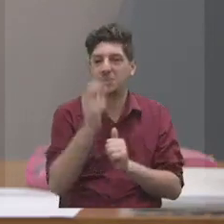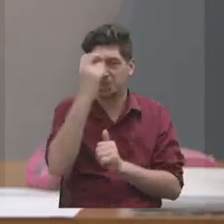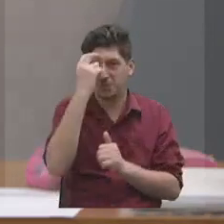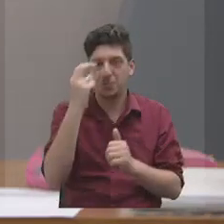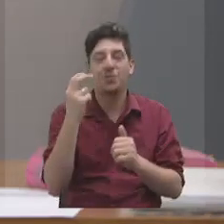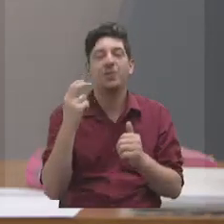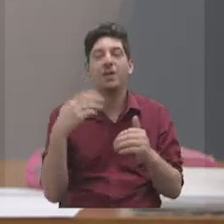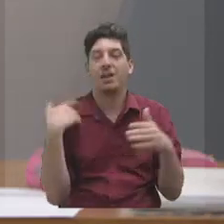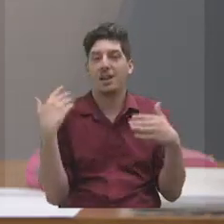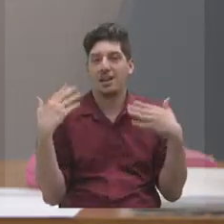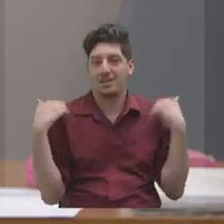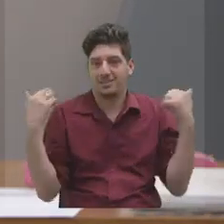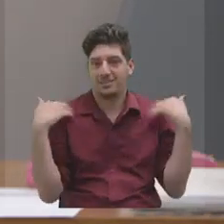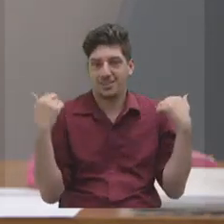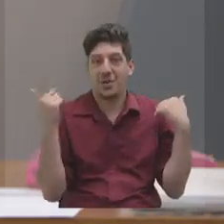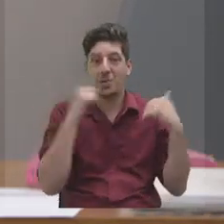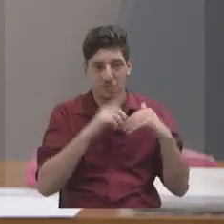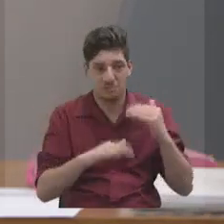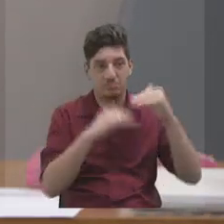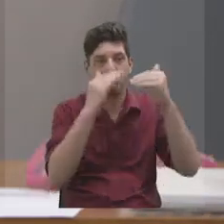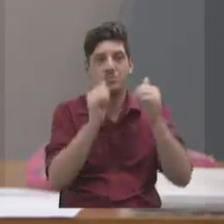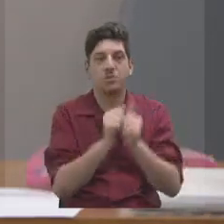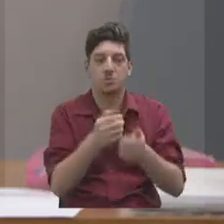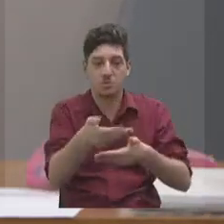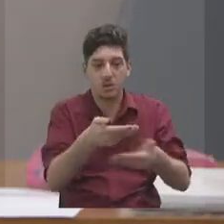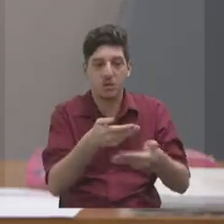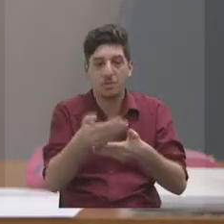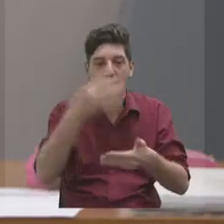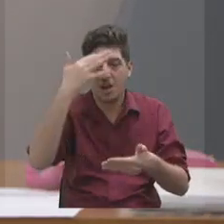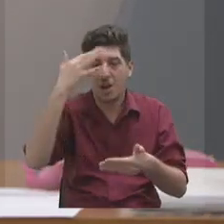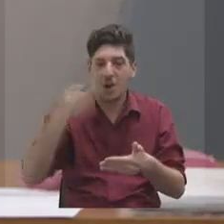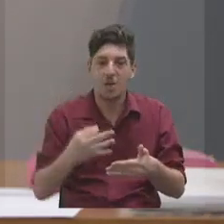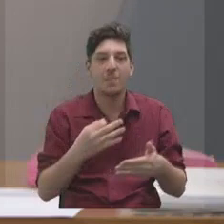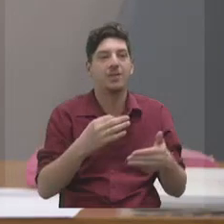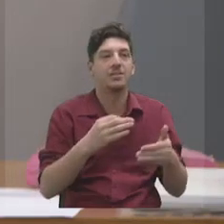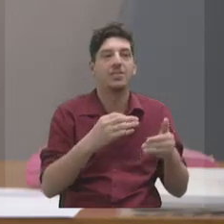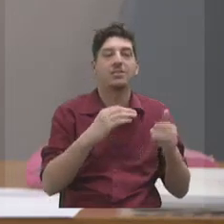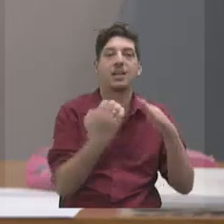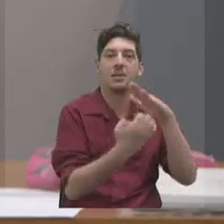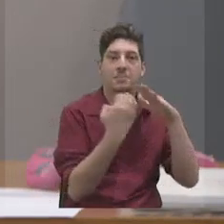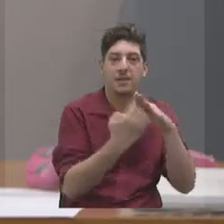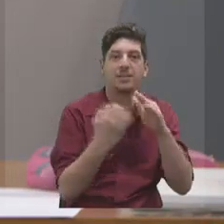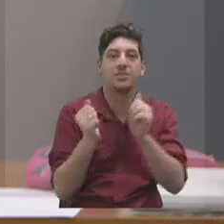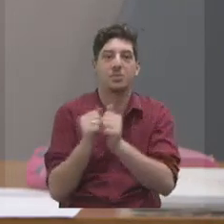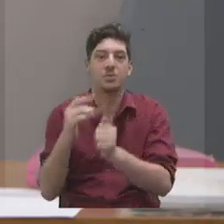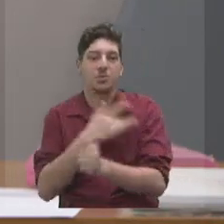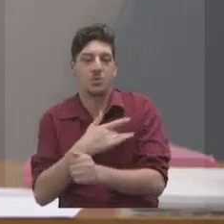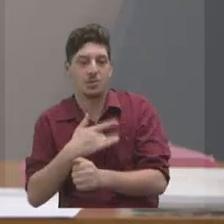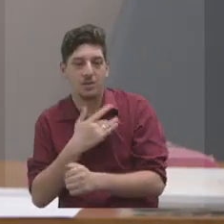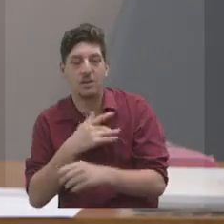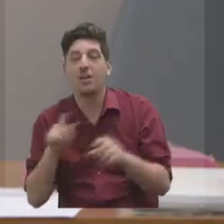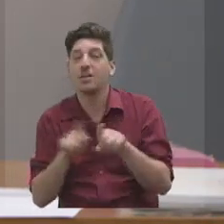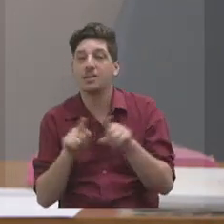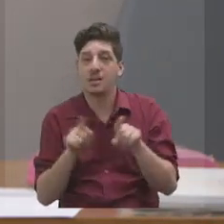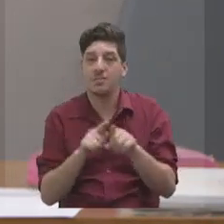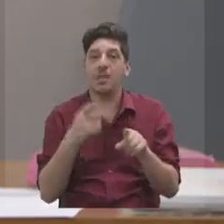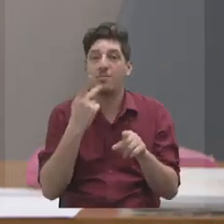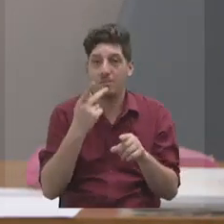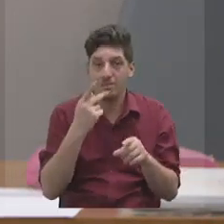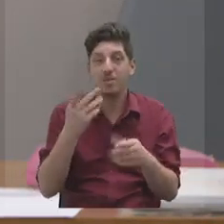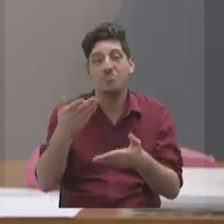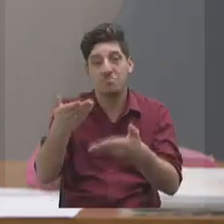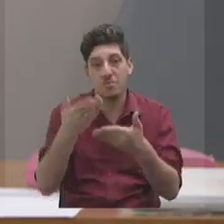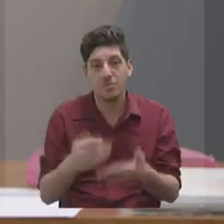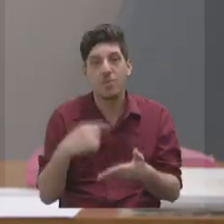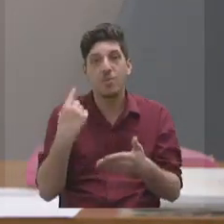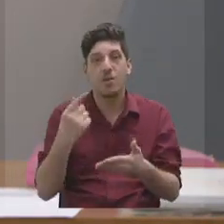a com satisfação na mediação do entendimento de concessionária e o Cruzeiro e até já deixo aqui o convite deve tanto que a gente vai